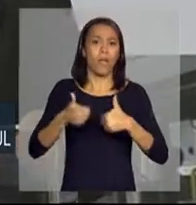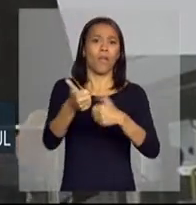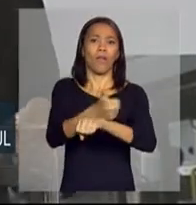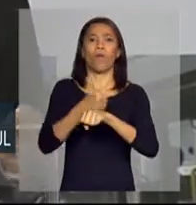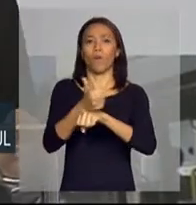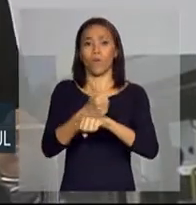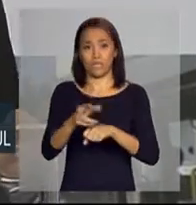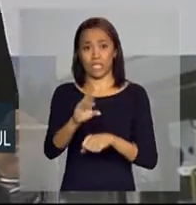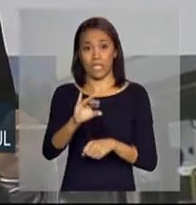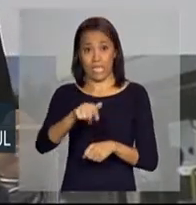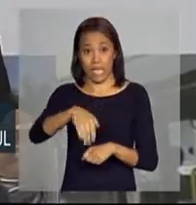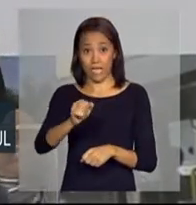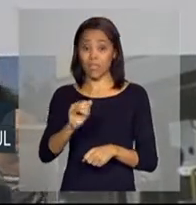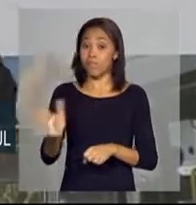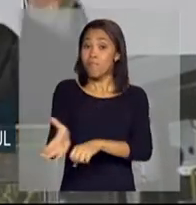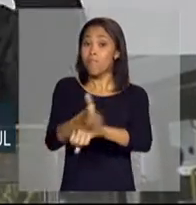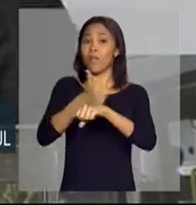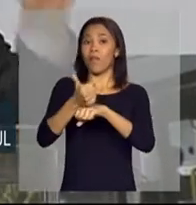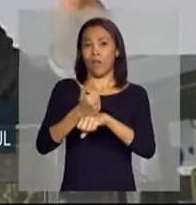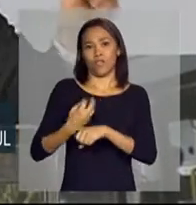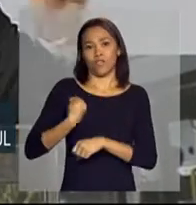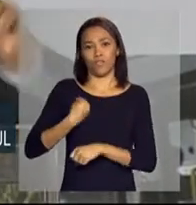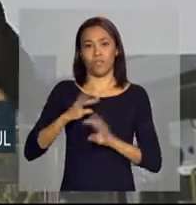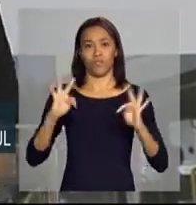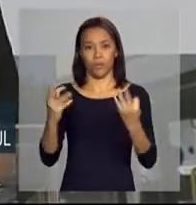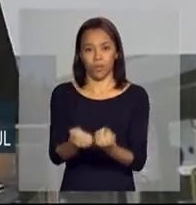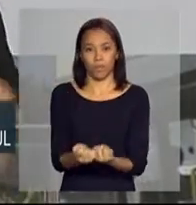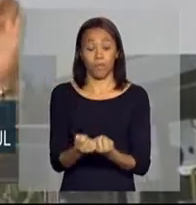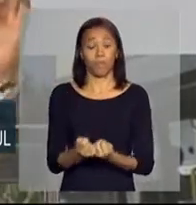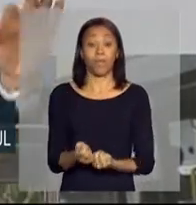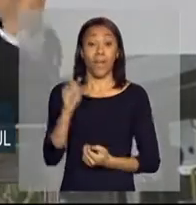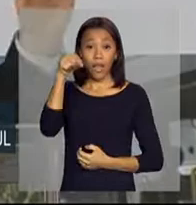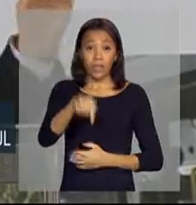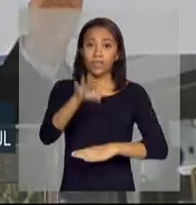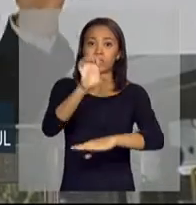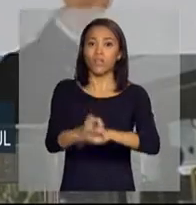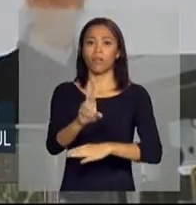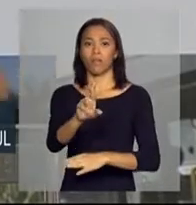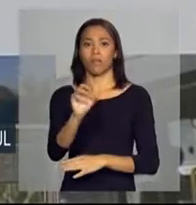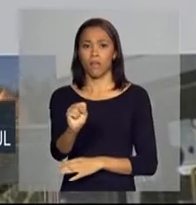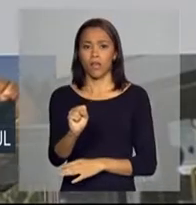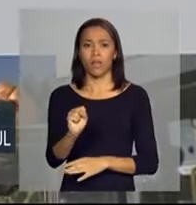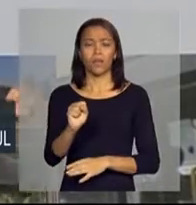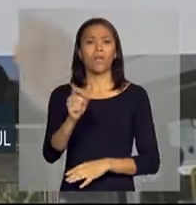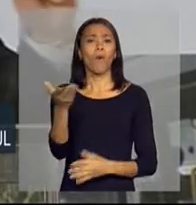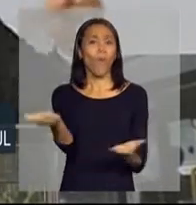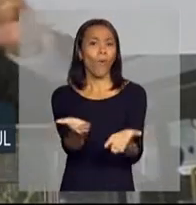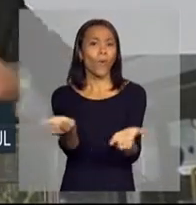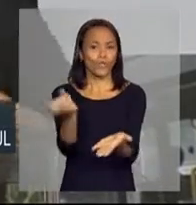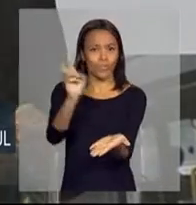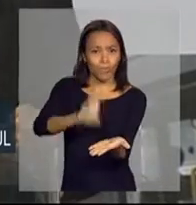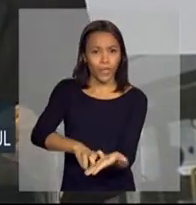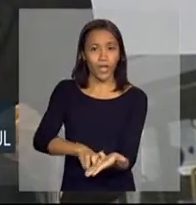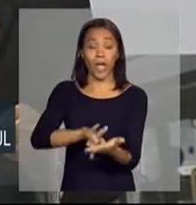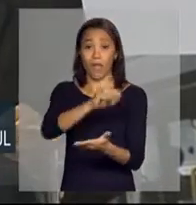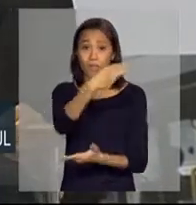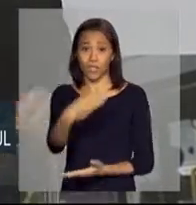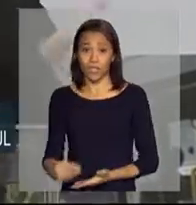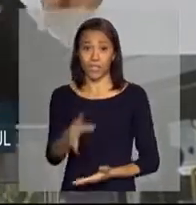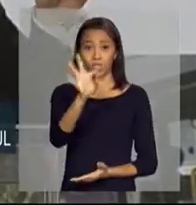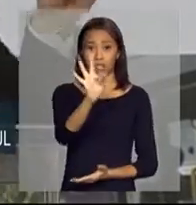de vida para todos e todas. Aqui no Rio Grande do Sul, eu queria, assim como hoje de manhã, a ministra Tereza